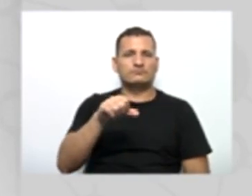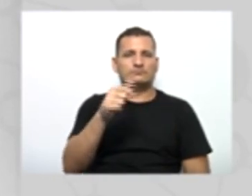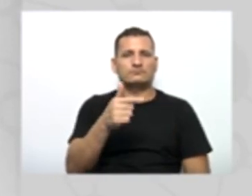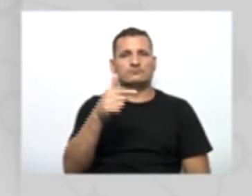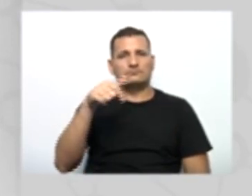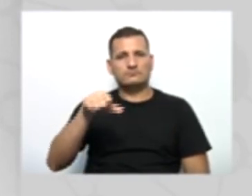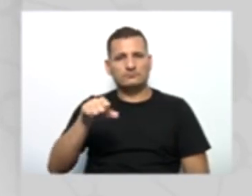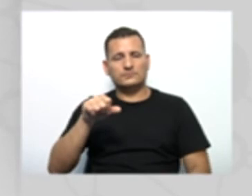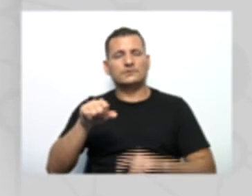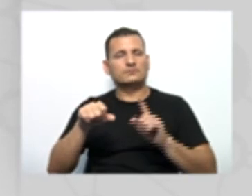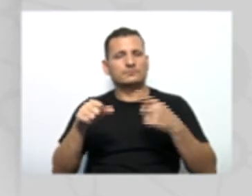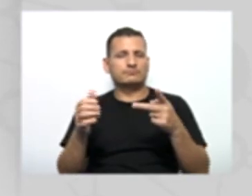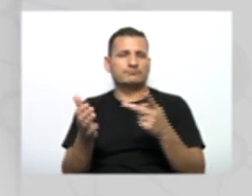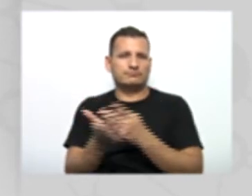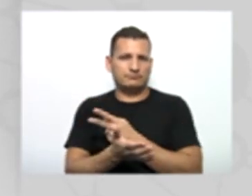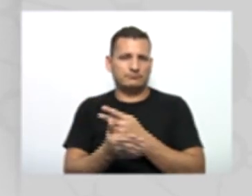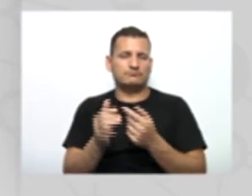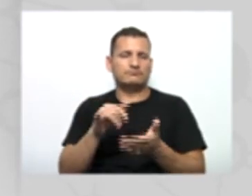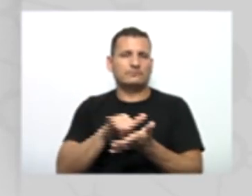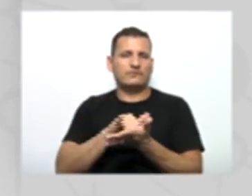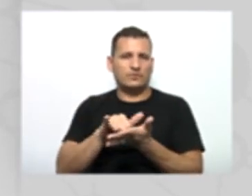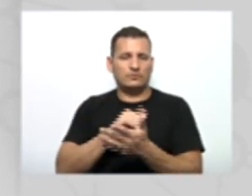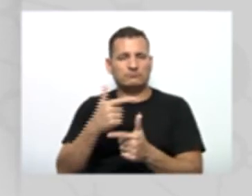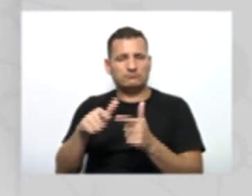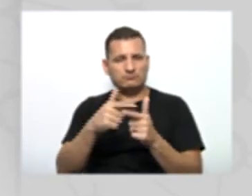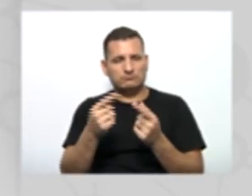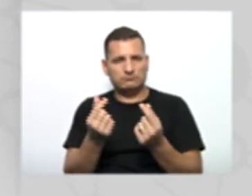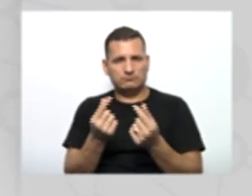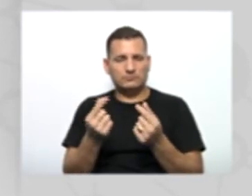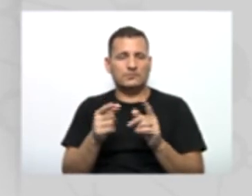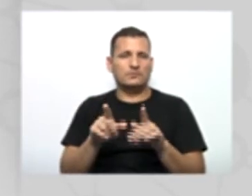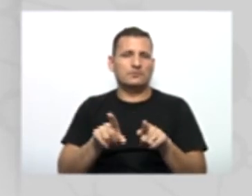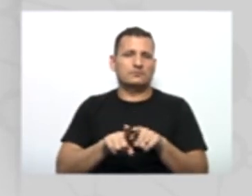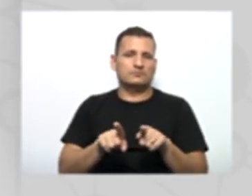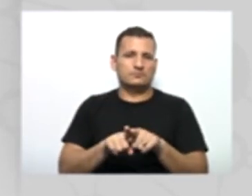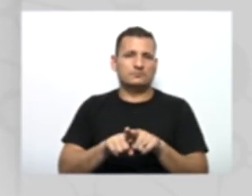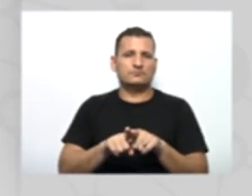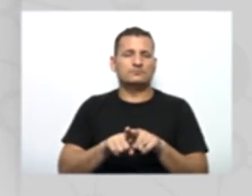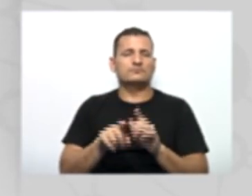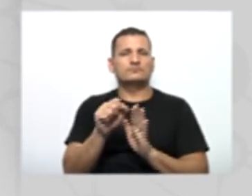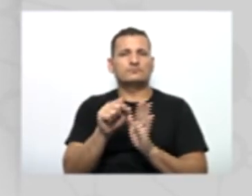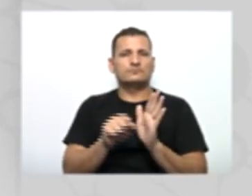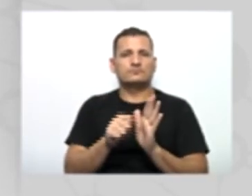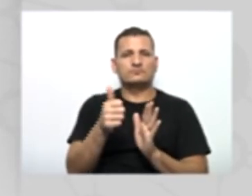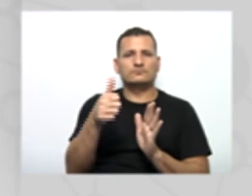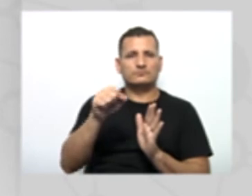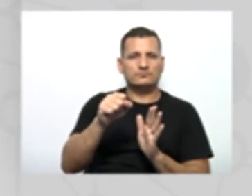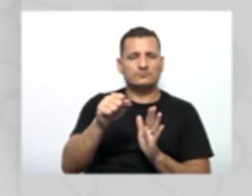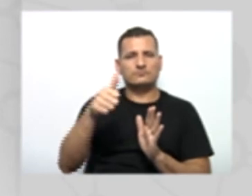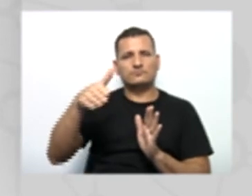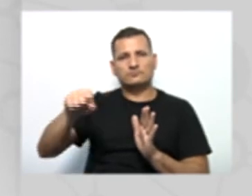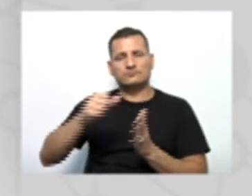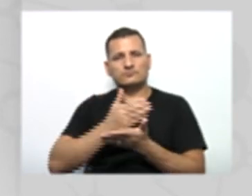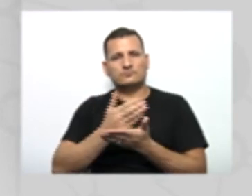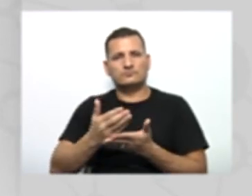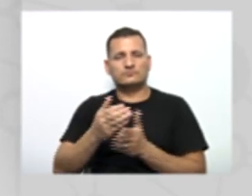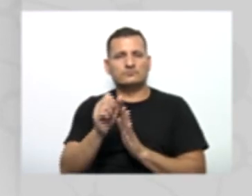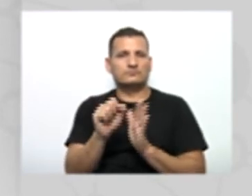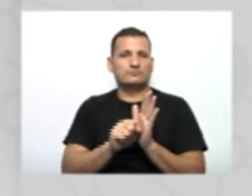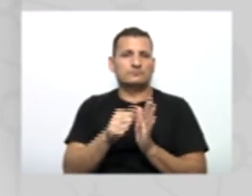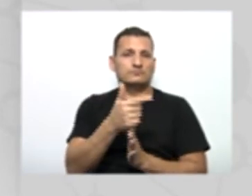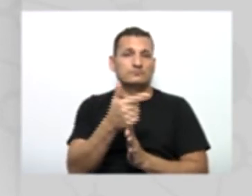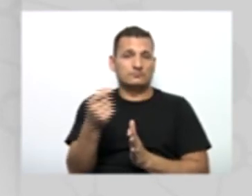em 1819, no mundo moderno, ao contrário, a liberdade não consiste em participar da gestão da coisa pública,